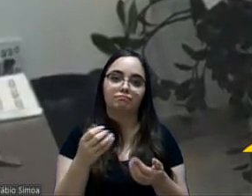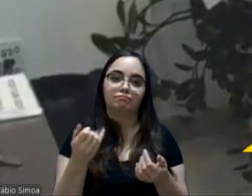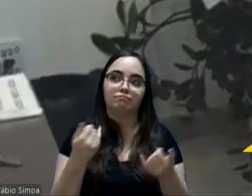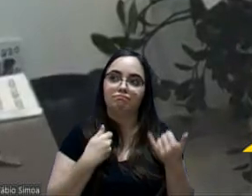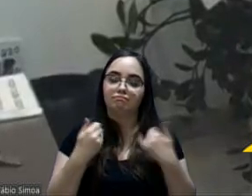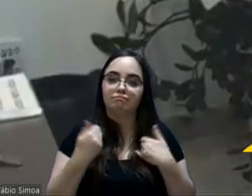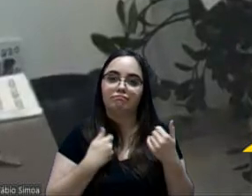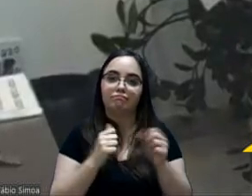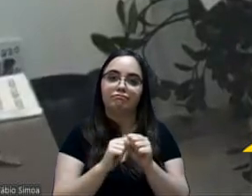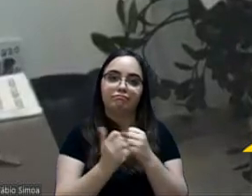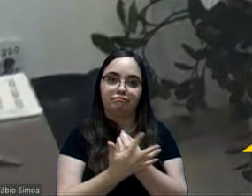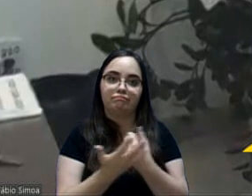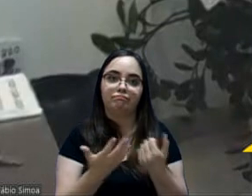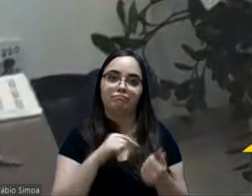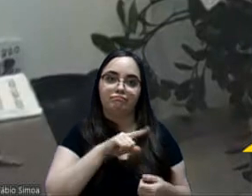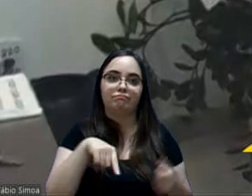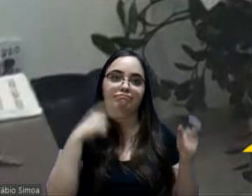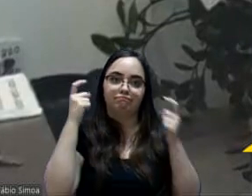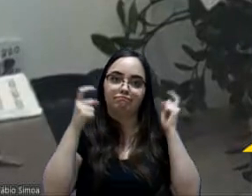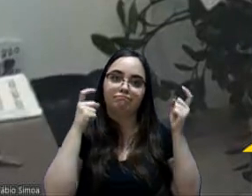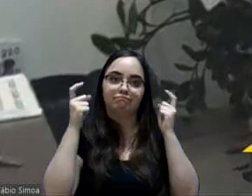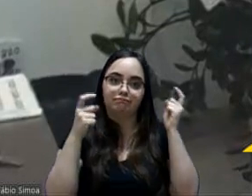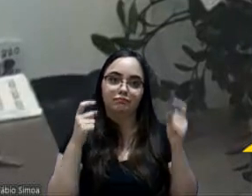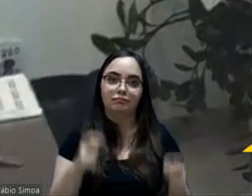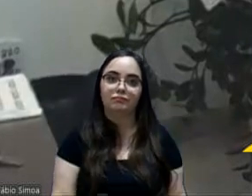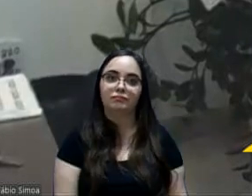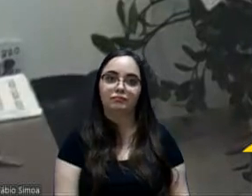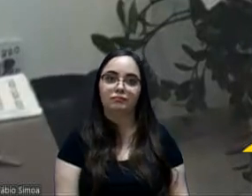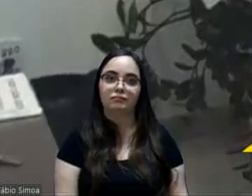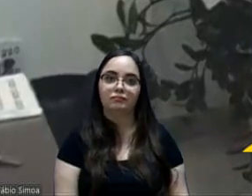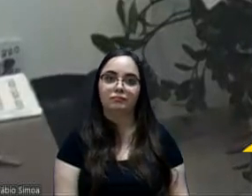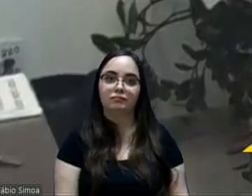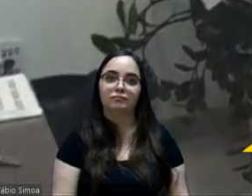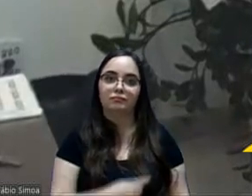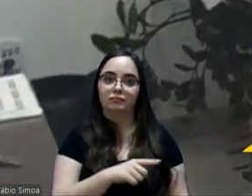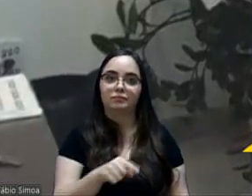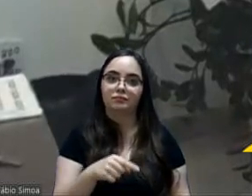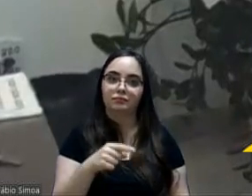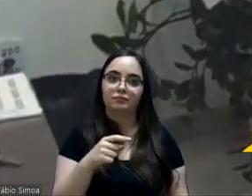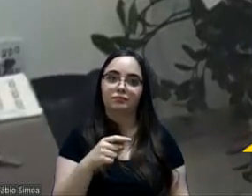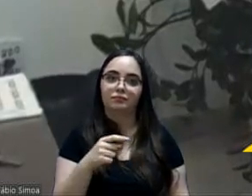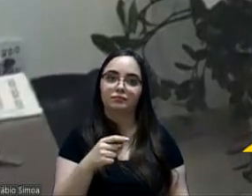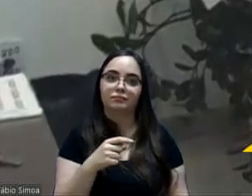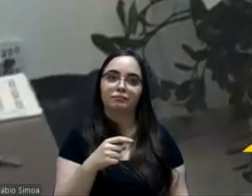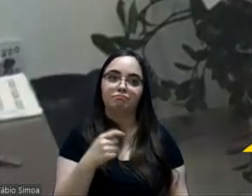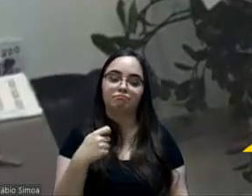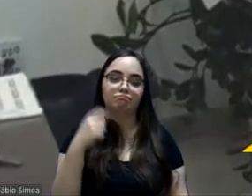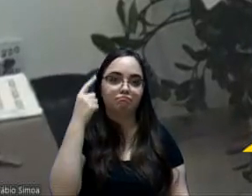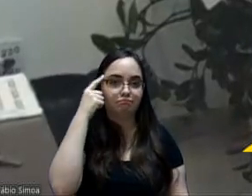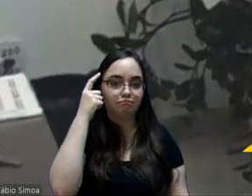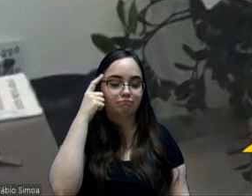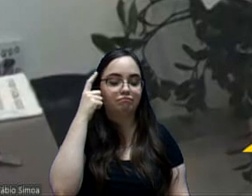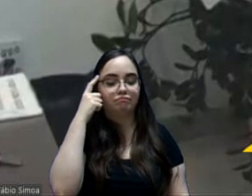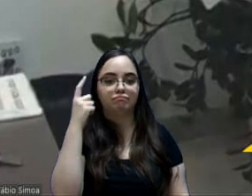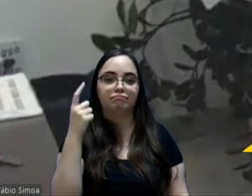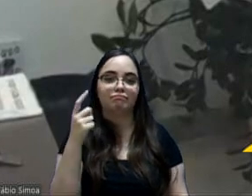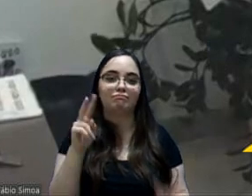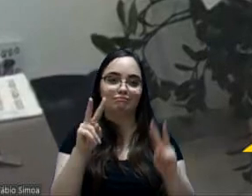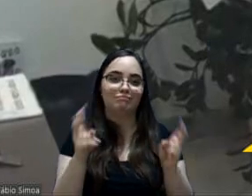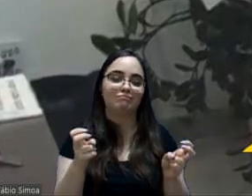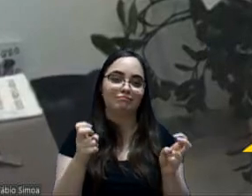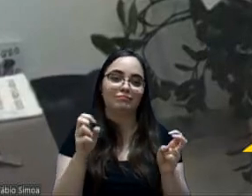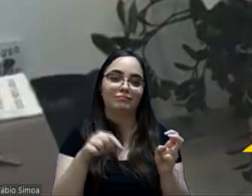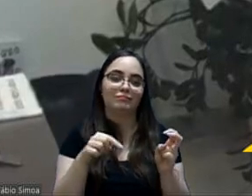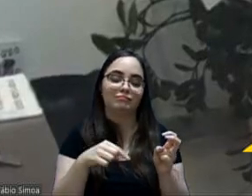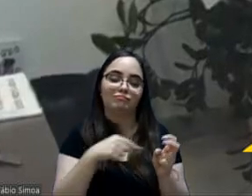do Covid, né? A gente fica muito preocupado e se conscientizando nessa questão, presidente, em relação a tudo que está,